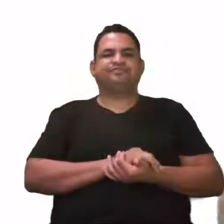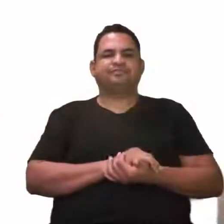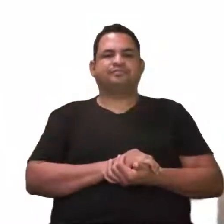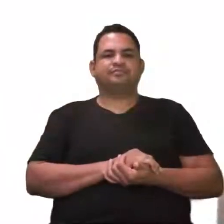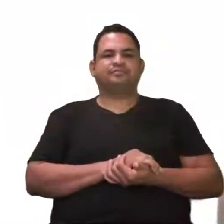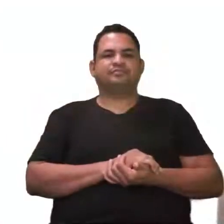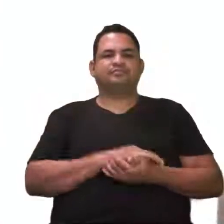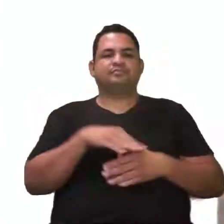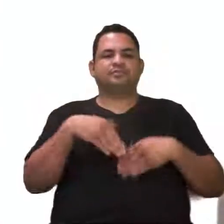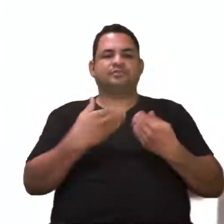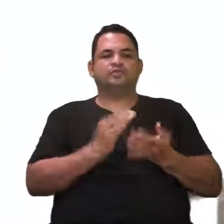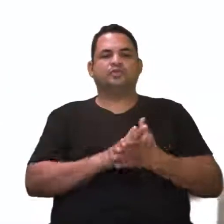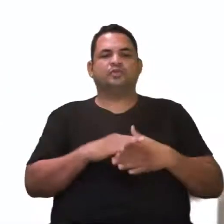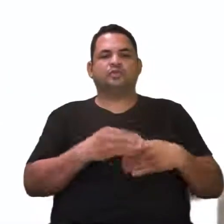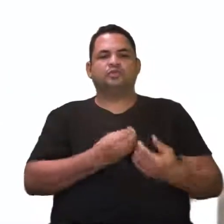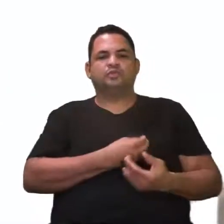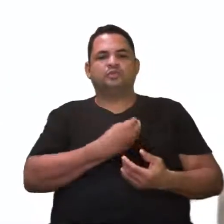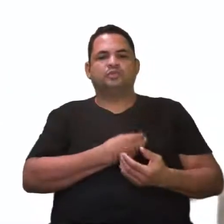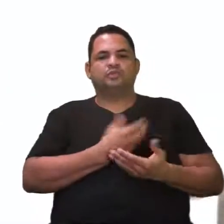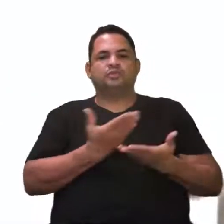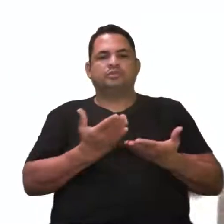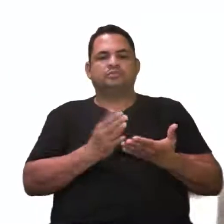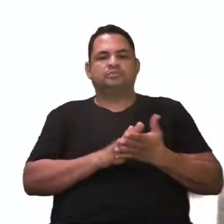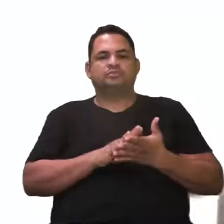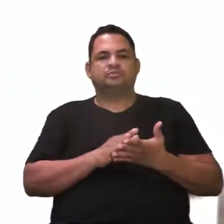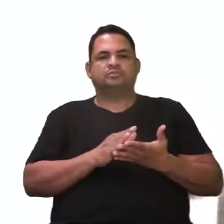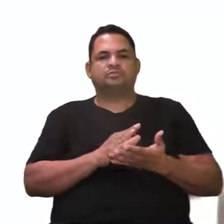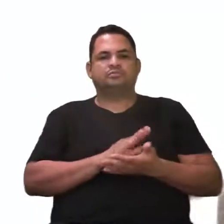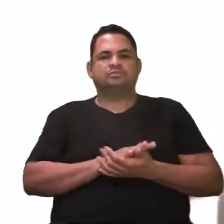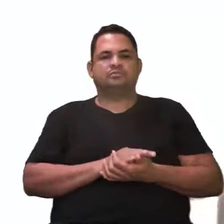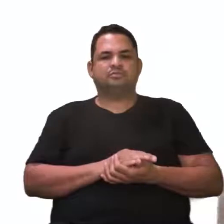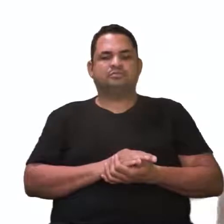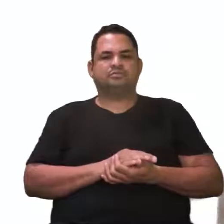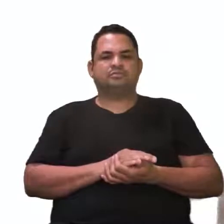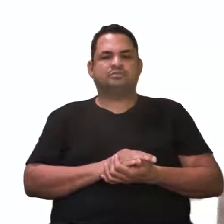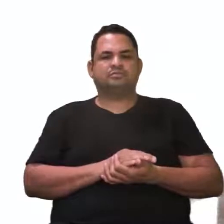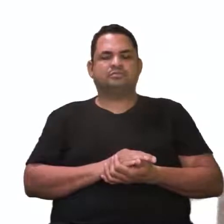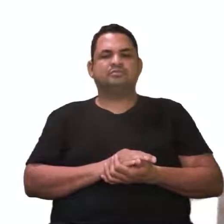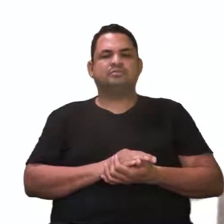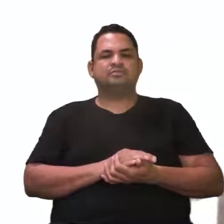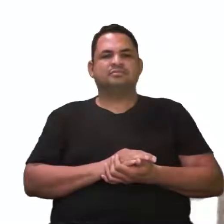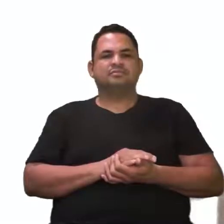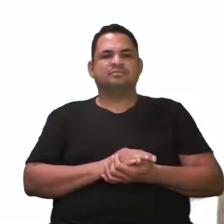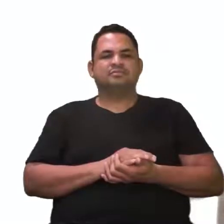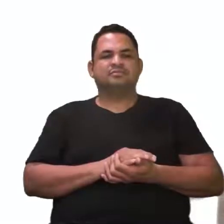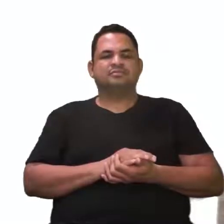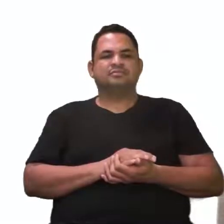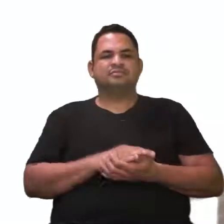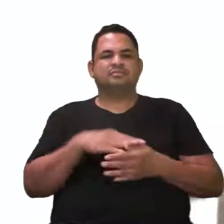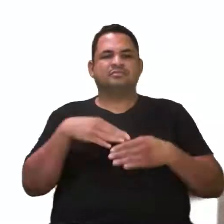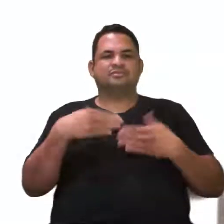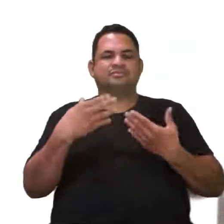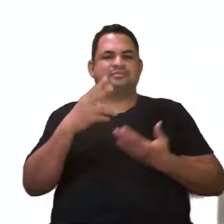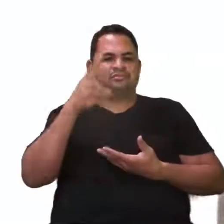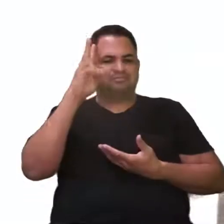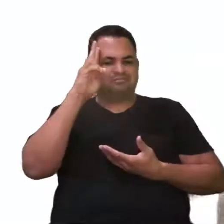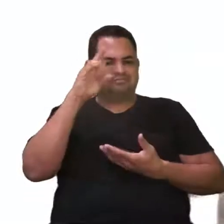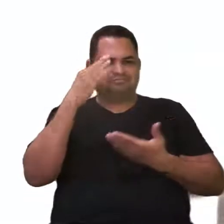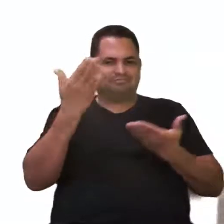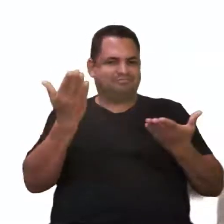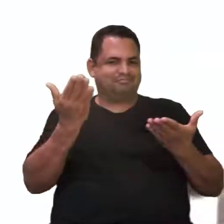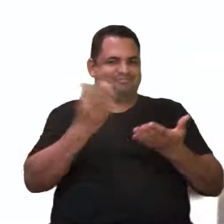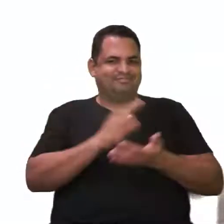lá. Quando organismos são, Marcus Phelps, né? Phelps, alguma coisa assim. Tu lembra,